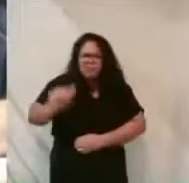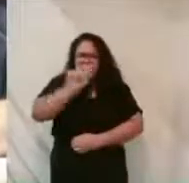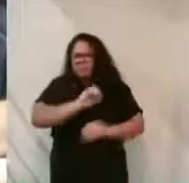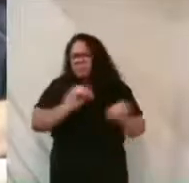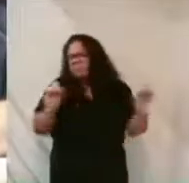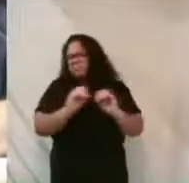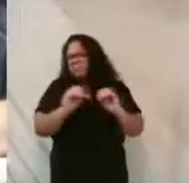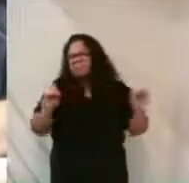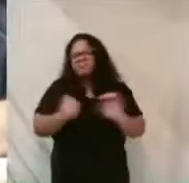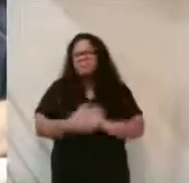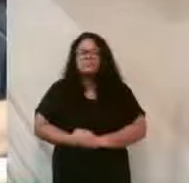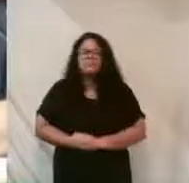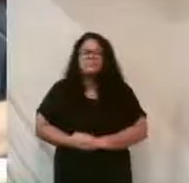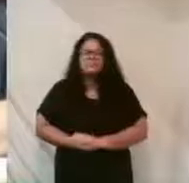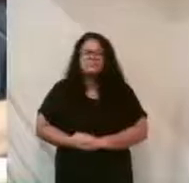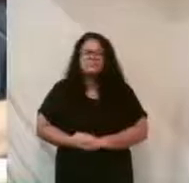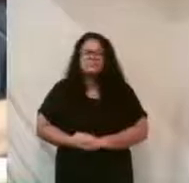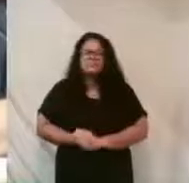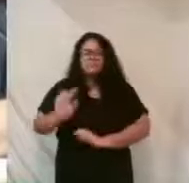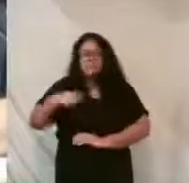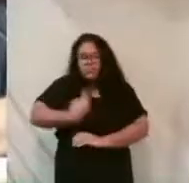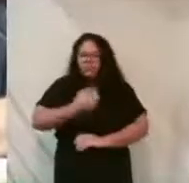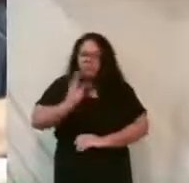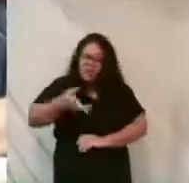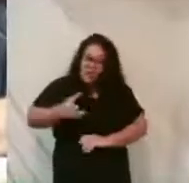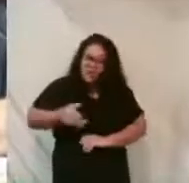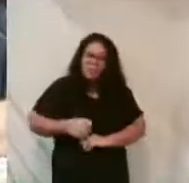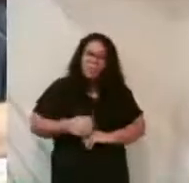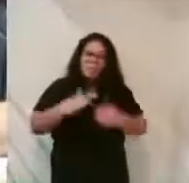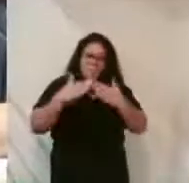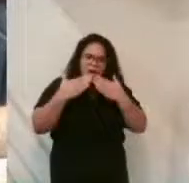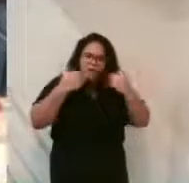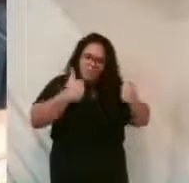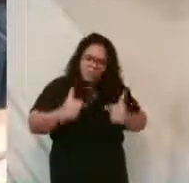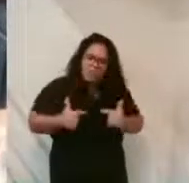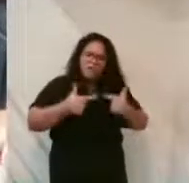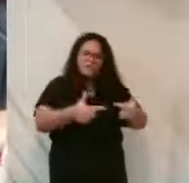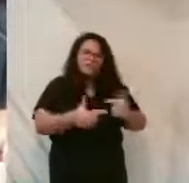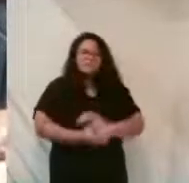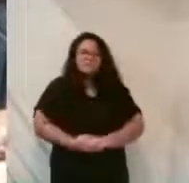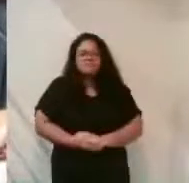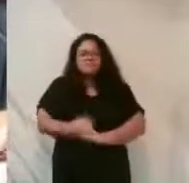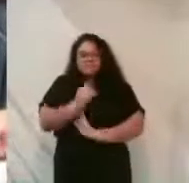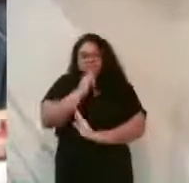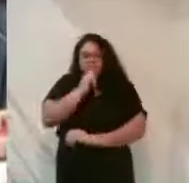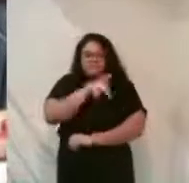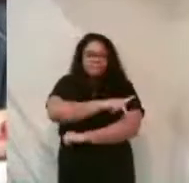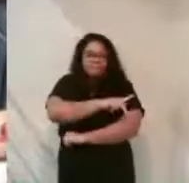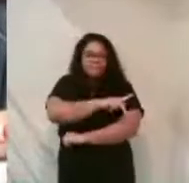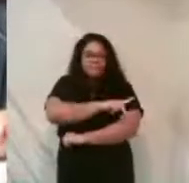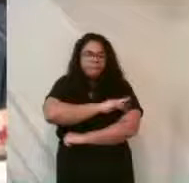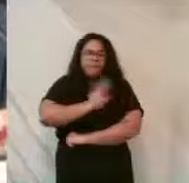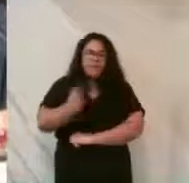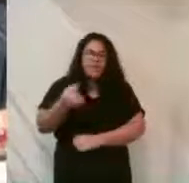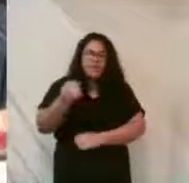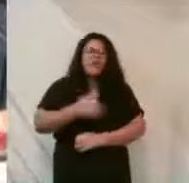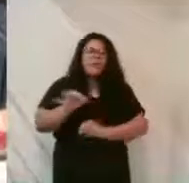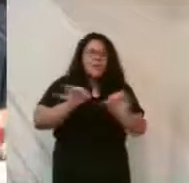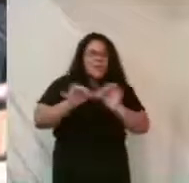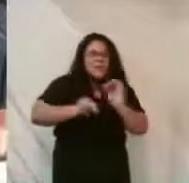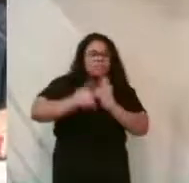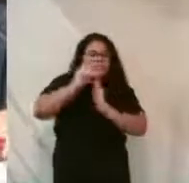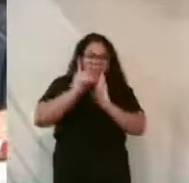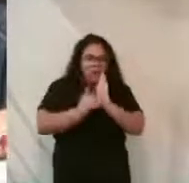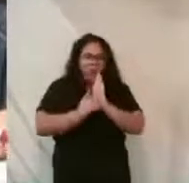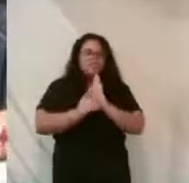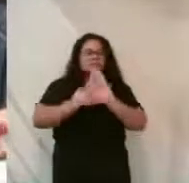Então, e por mais que a gente tenha avançado nessa atuação conjunta, tanto que o Piauí ele já tem o seu decreto da logística reversa desde